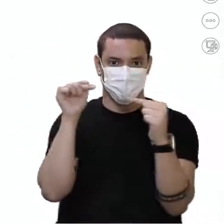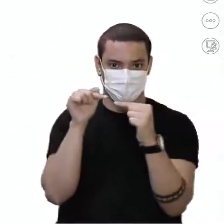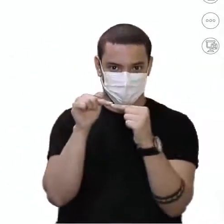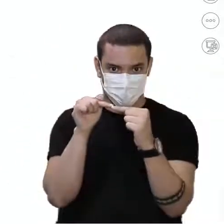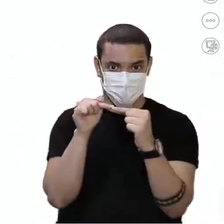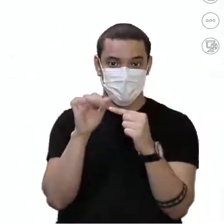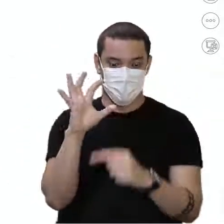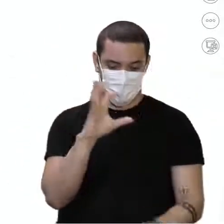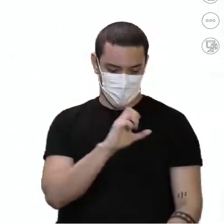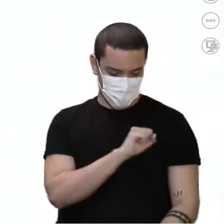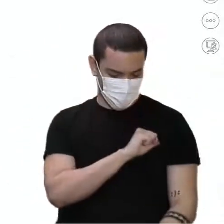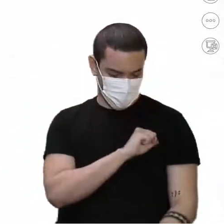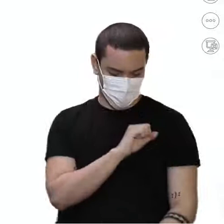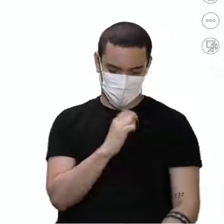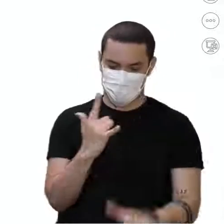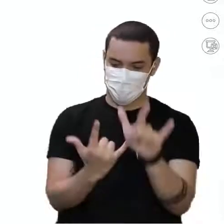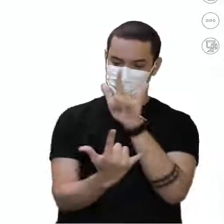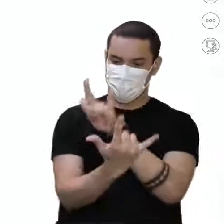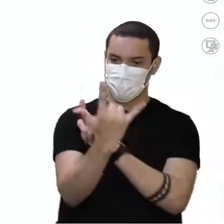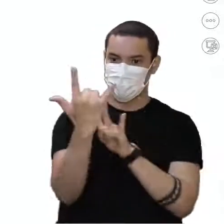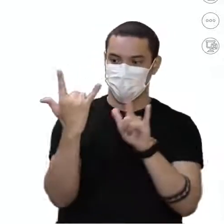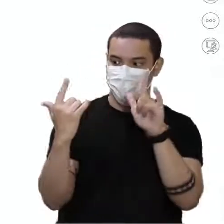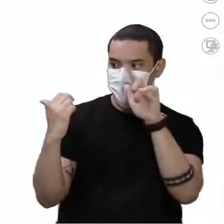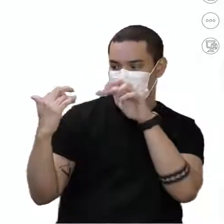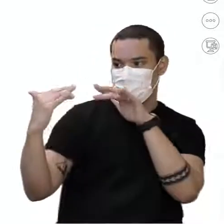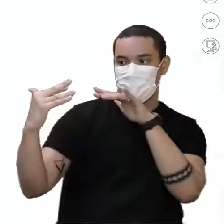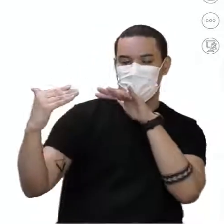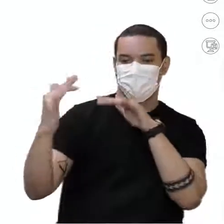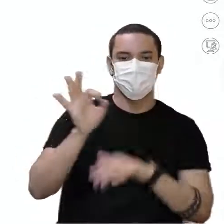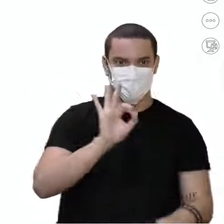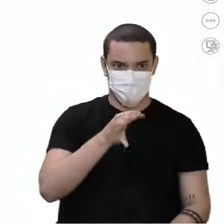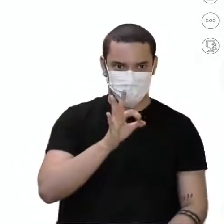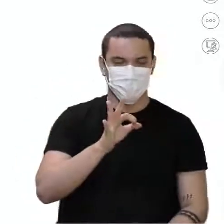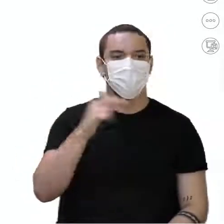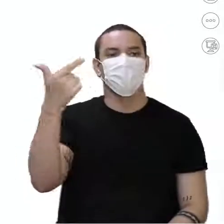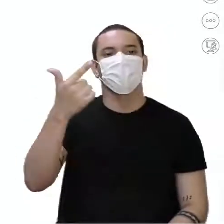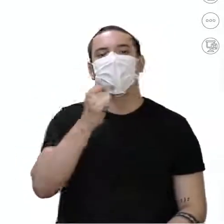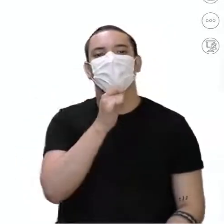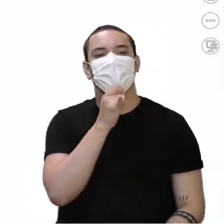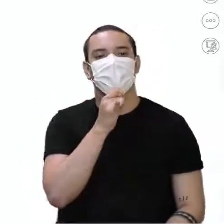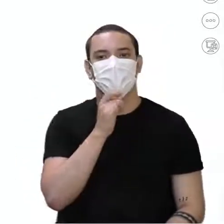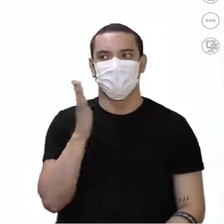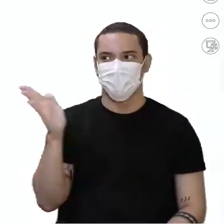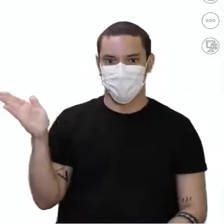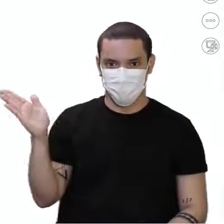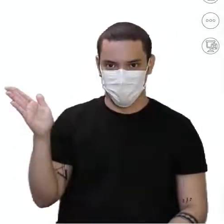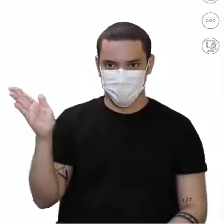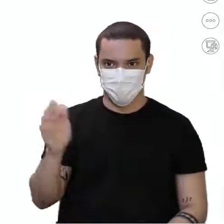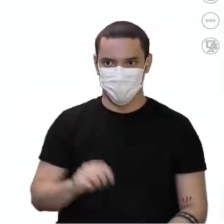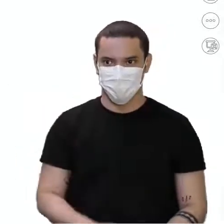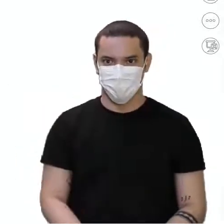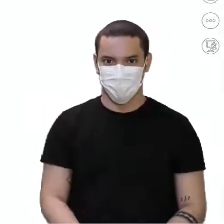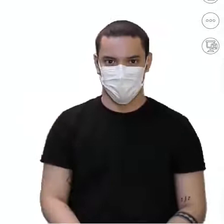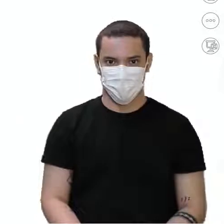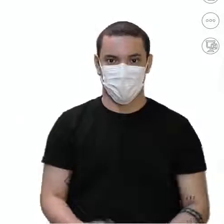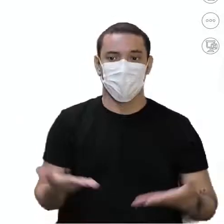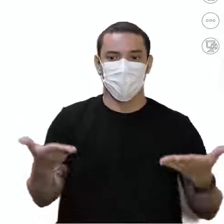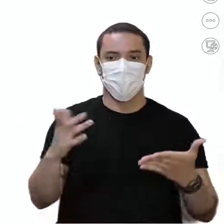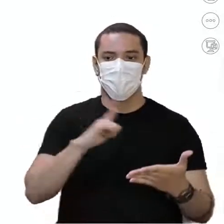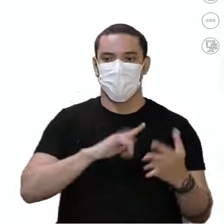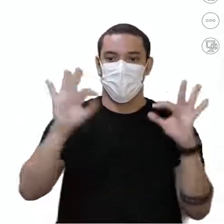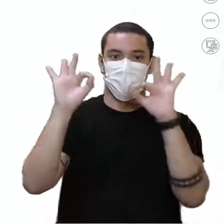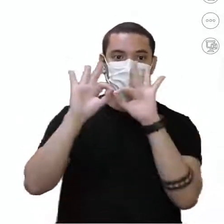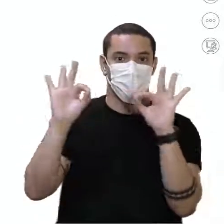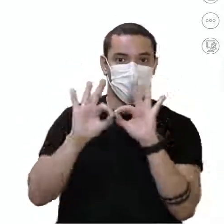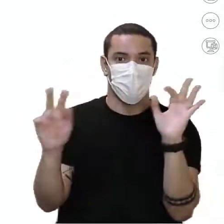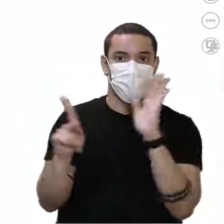de amor, paixão e assim por diante. Vamos para o segundo exemplo? Olha aí. Agora temos uma